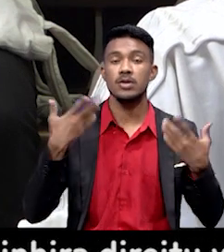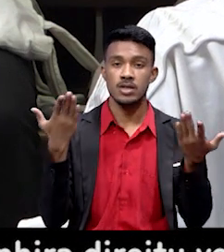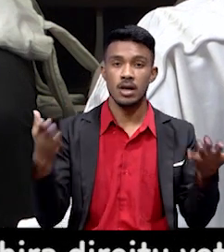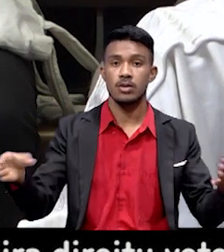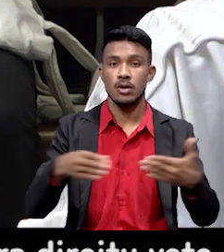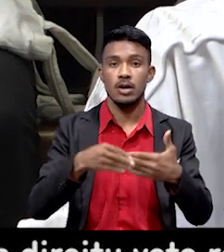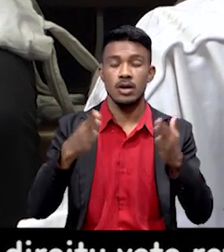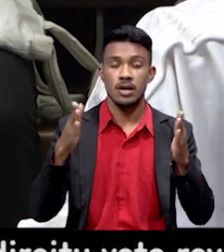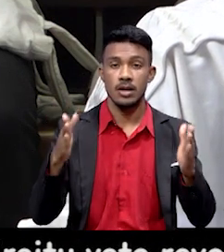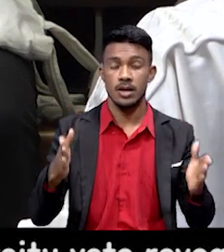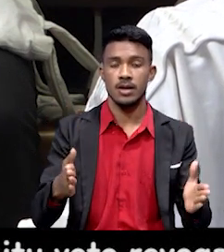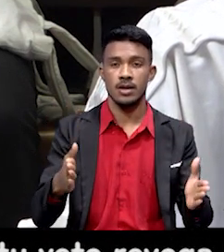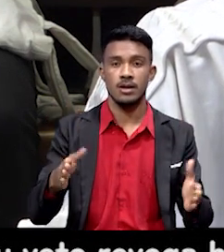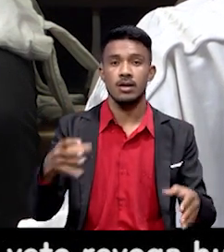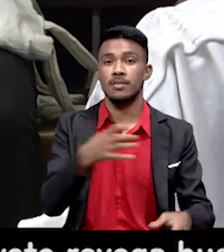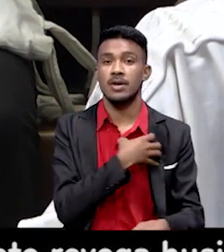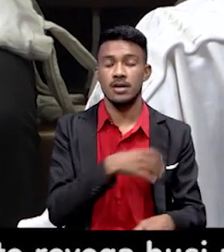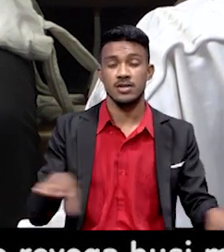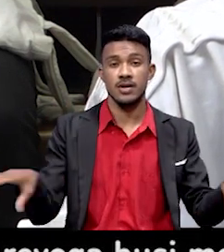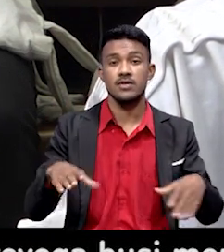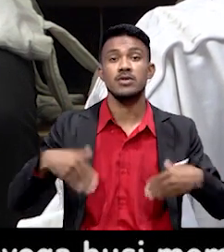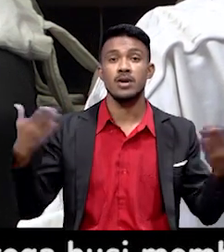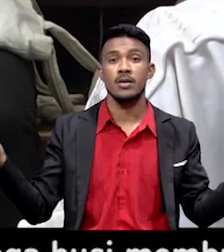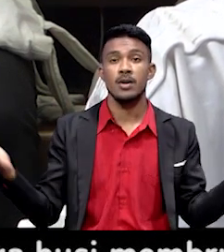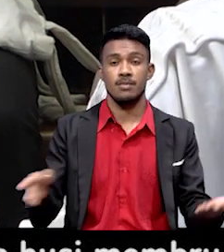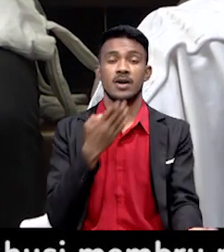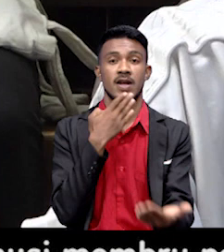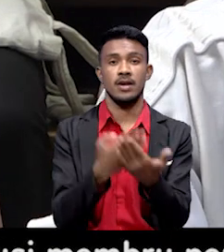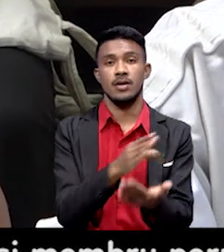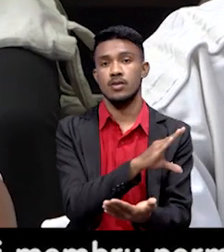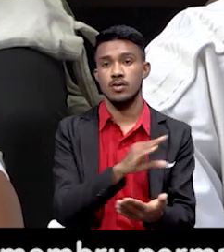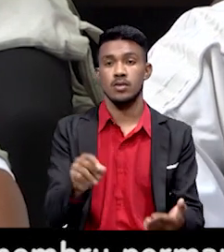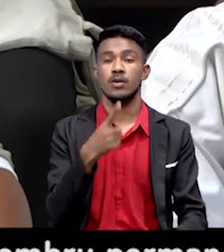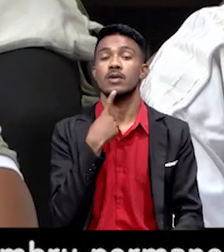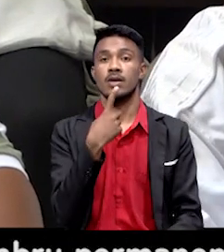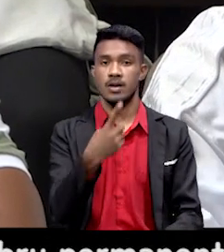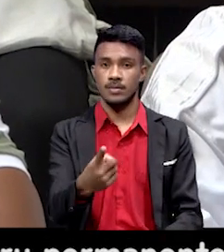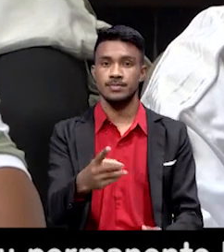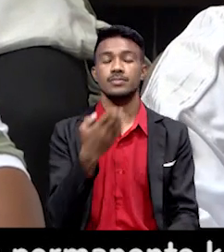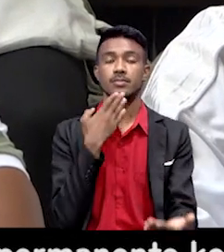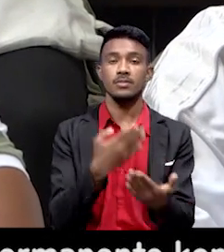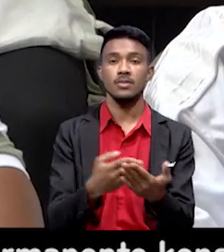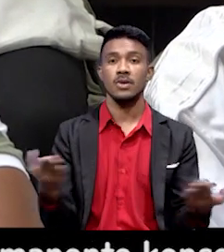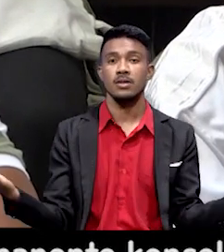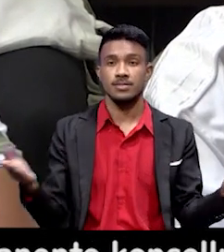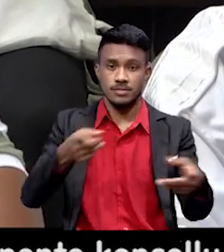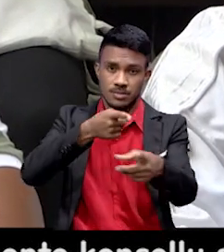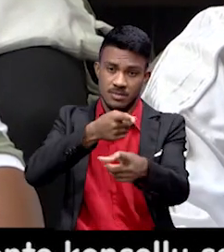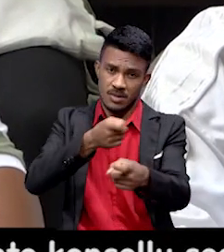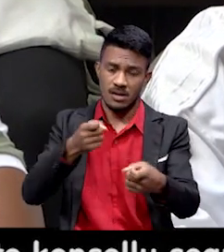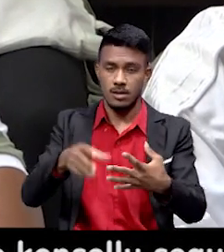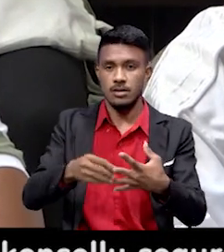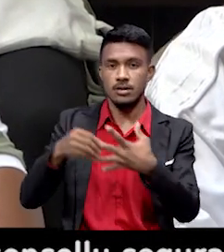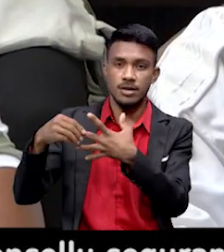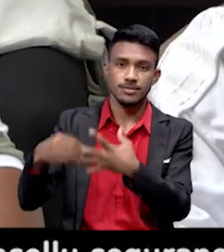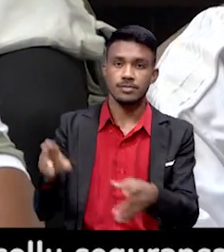atu serviço nebe mak profissional, orientação serviço nebe mak dia, liliu ba armas nebe mak